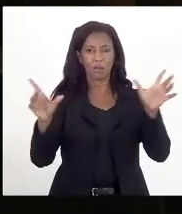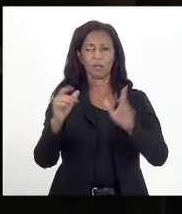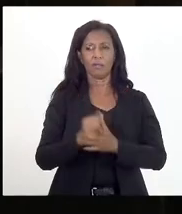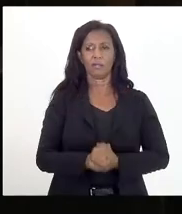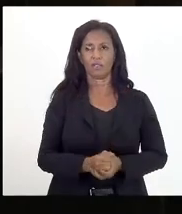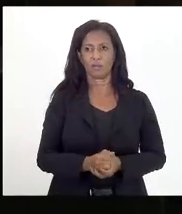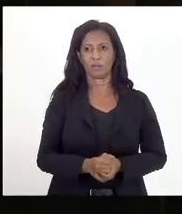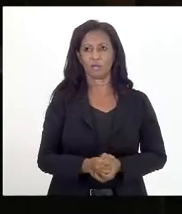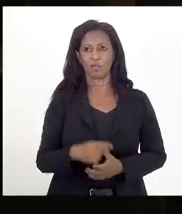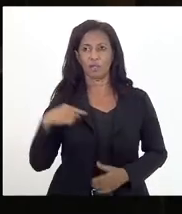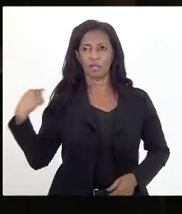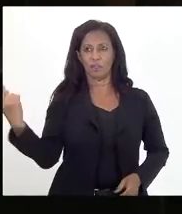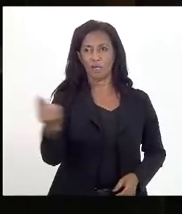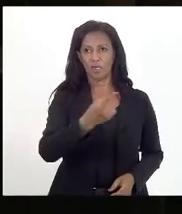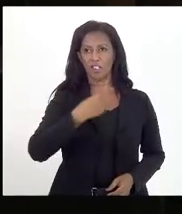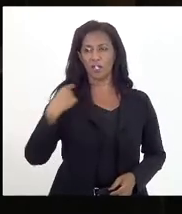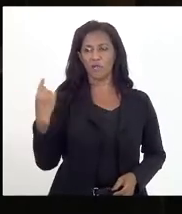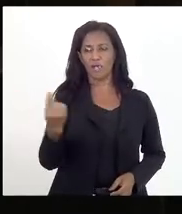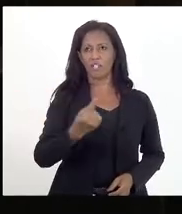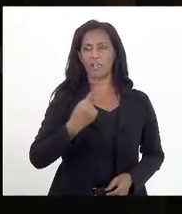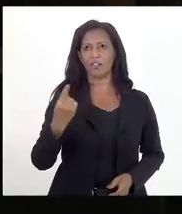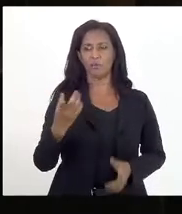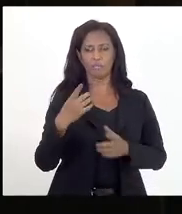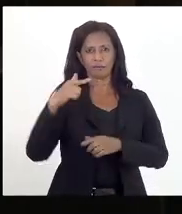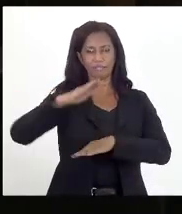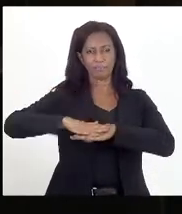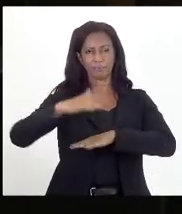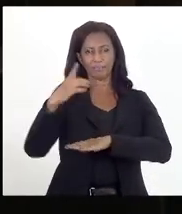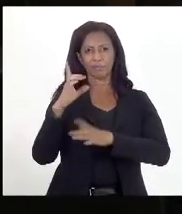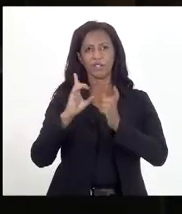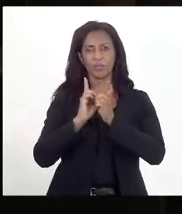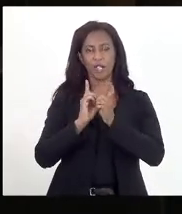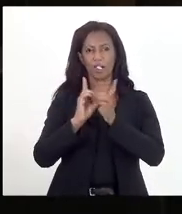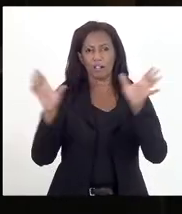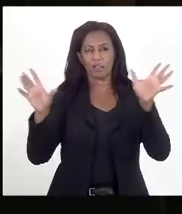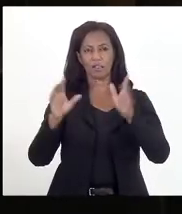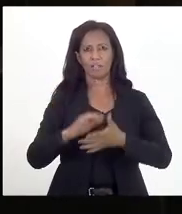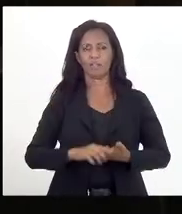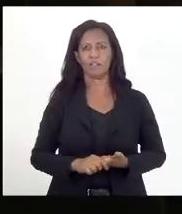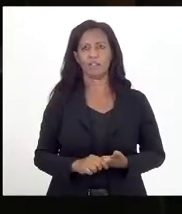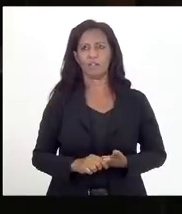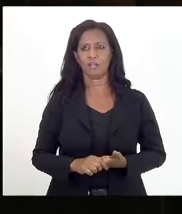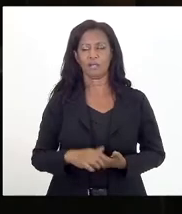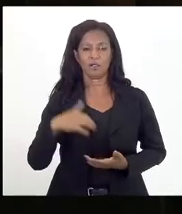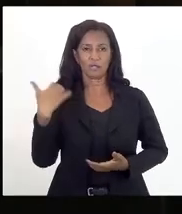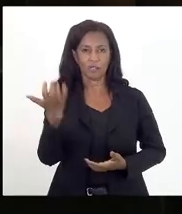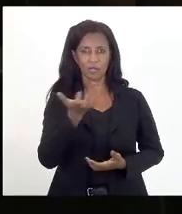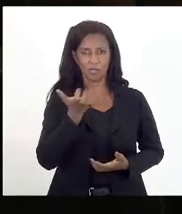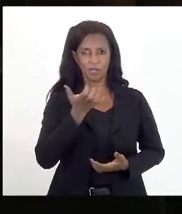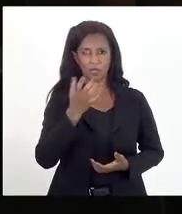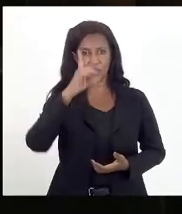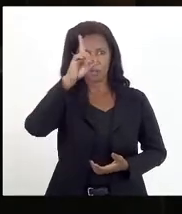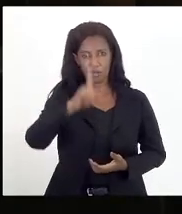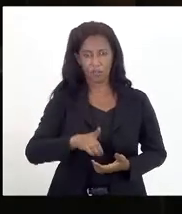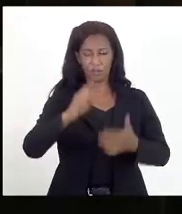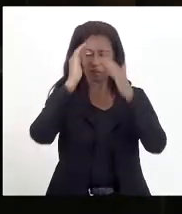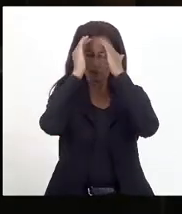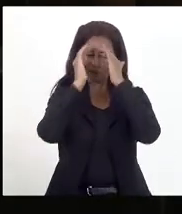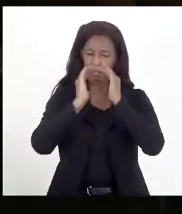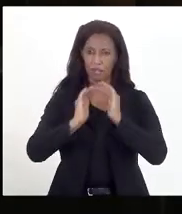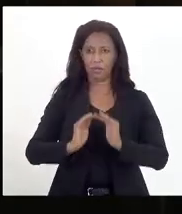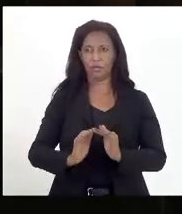contrário nós queremos mais democracia hoje nós queremos que os direitos sejam respeitados